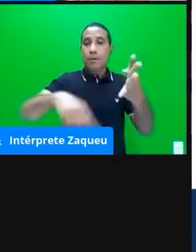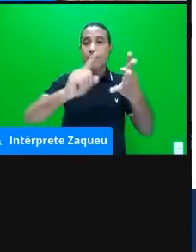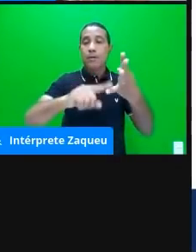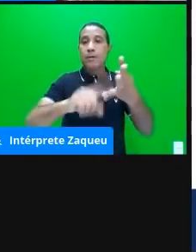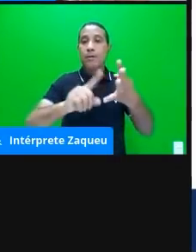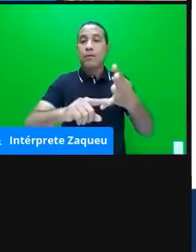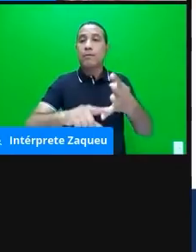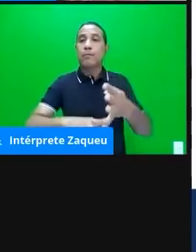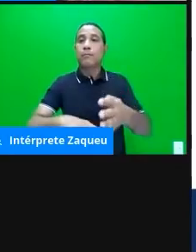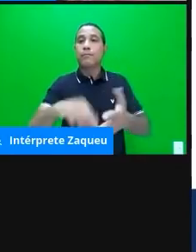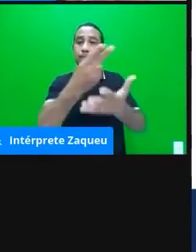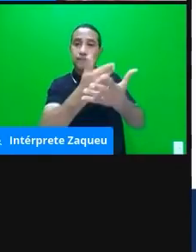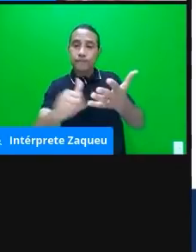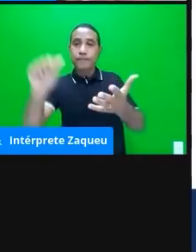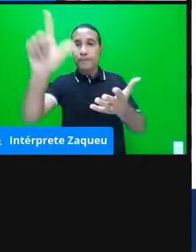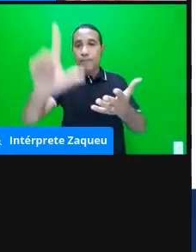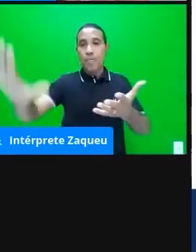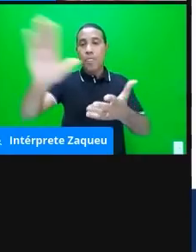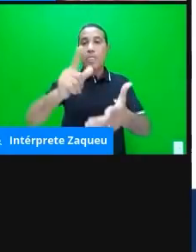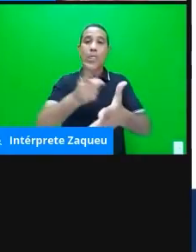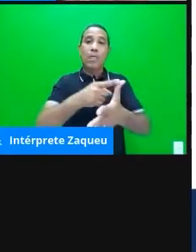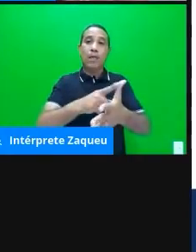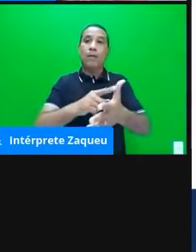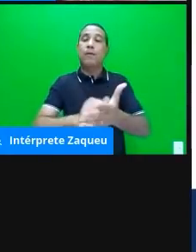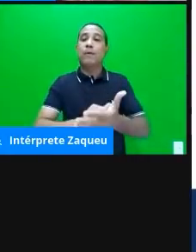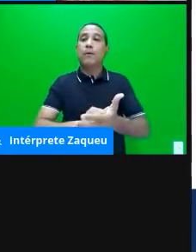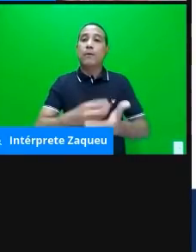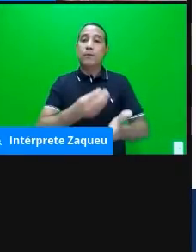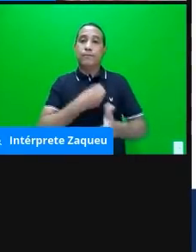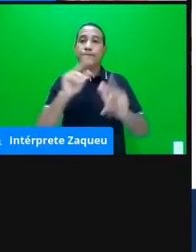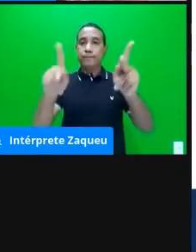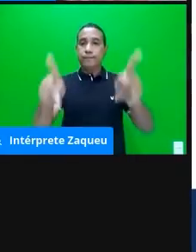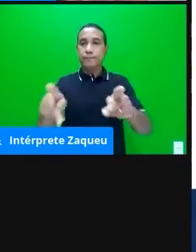vida pública. Próximo.